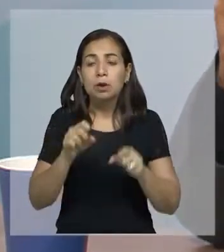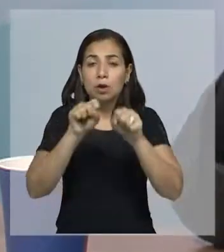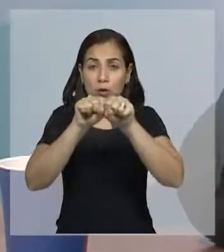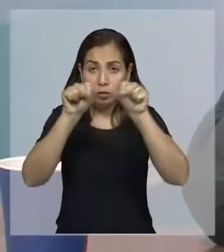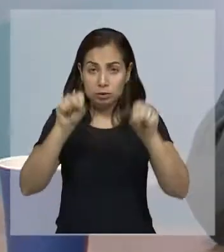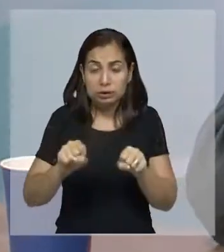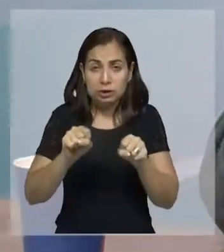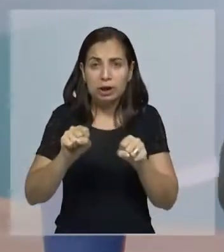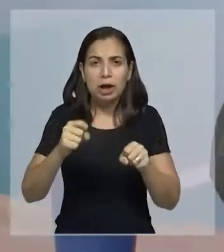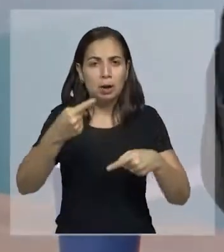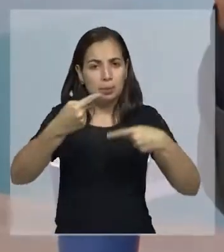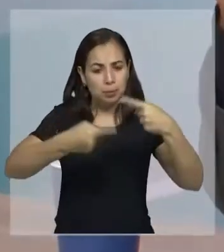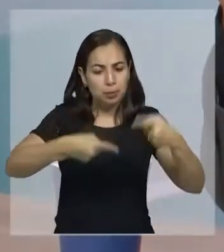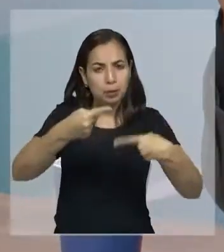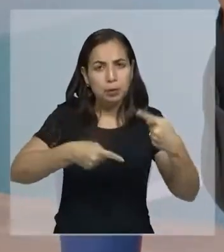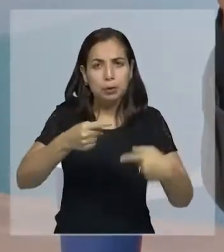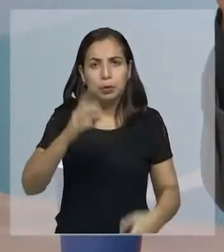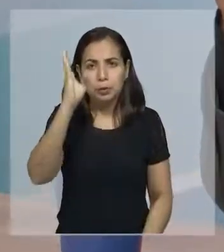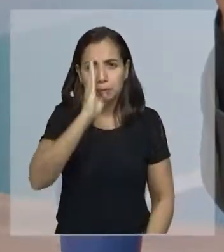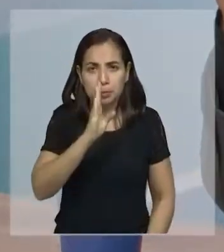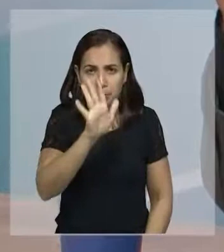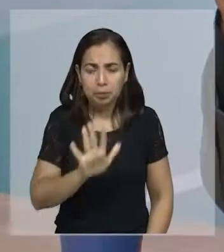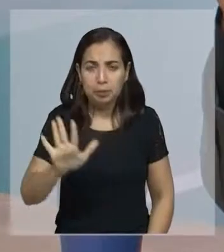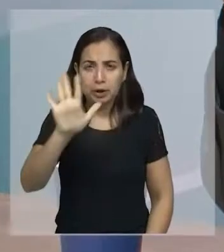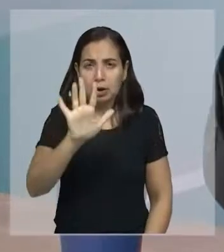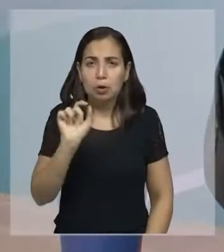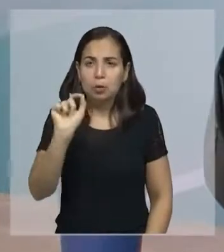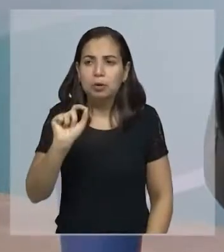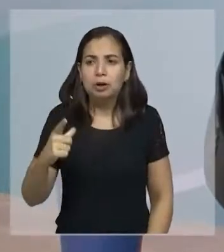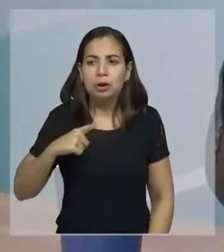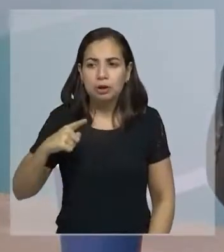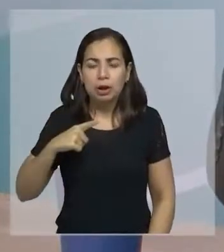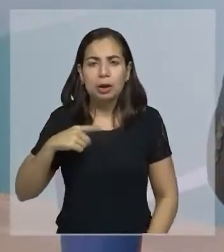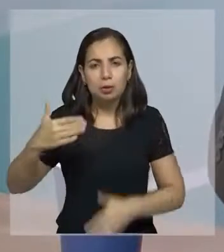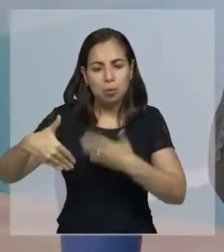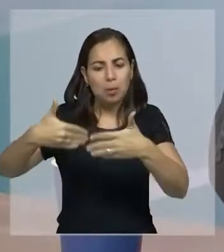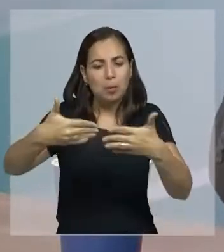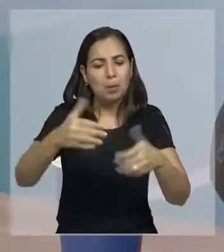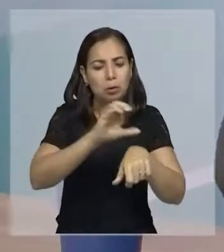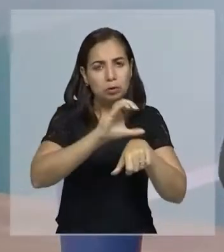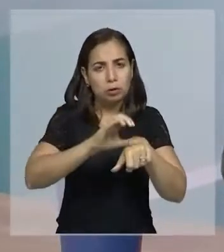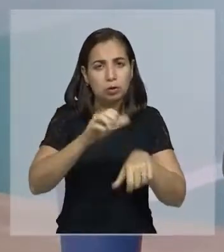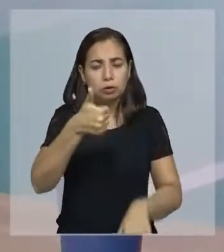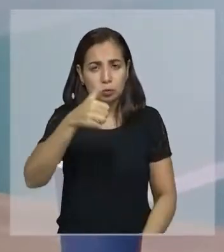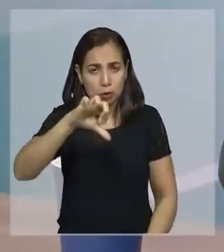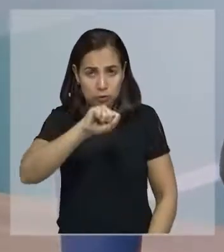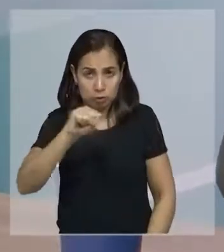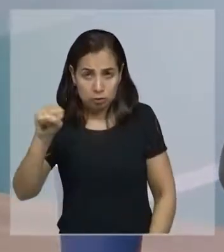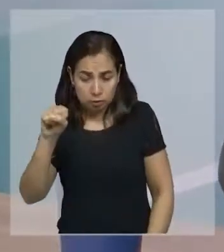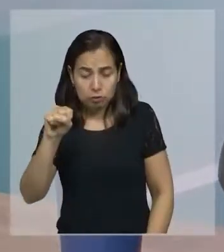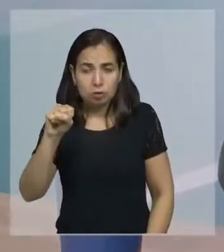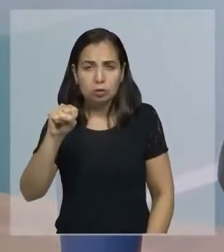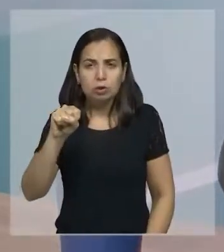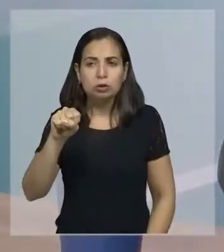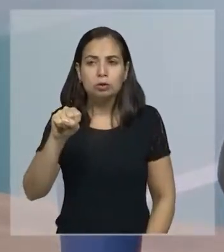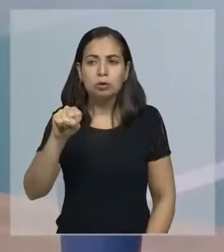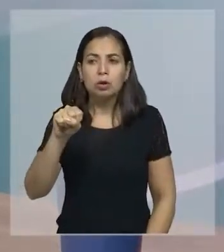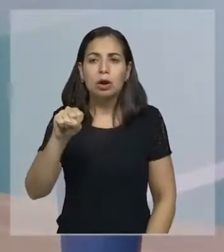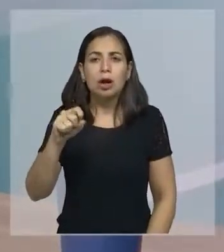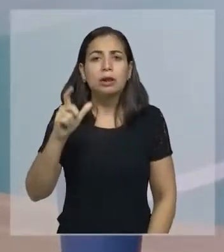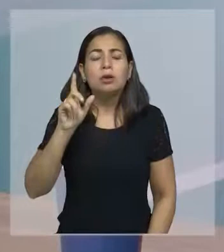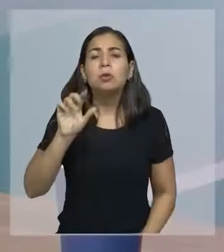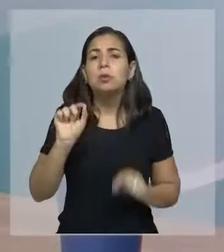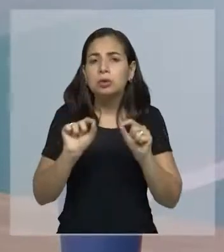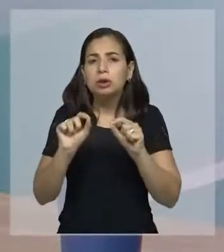desgastado. Embora a gente tenha passado pela novidade aí da Constituição de 88, né? Mas a prática política brasileira ela não